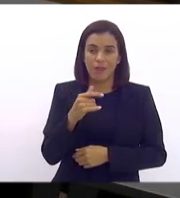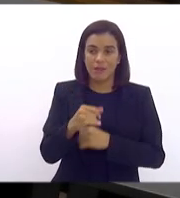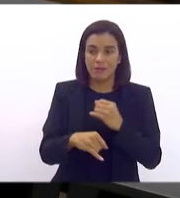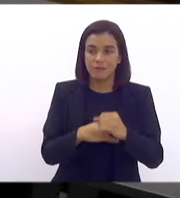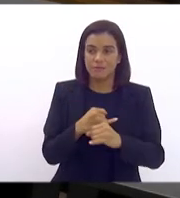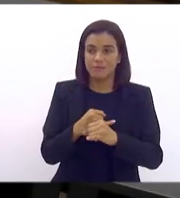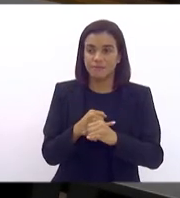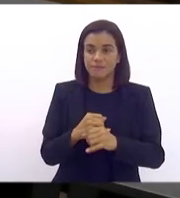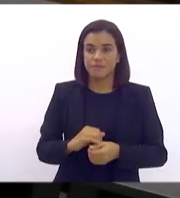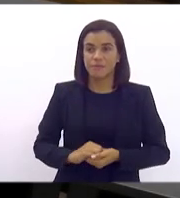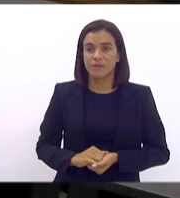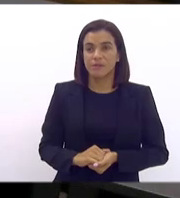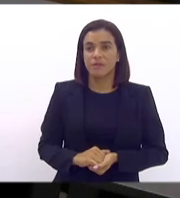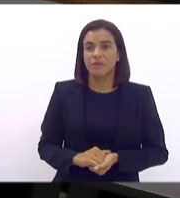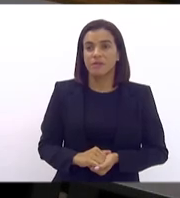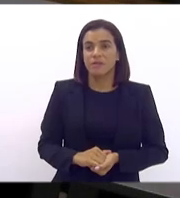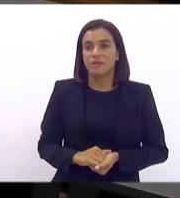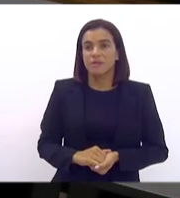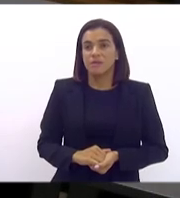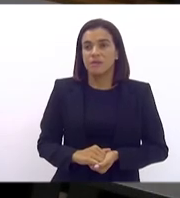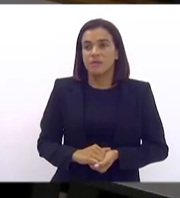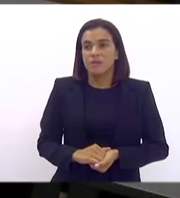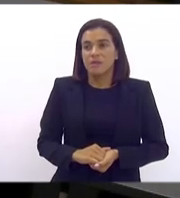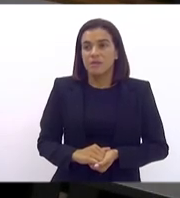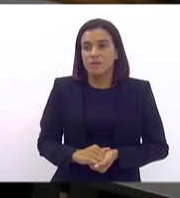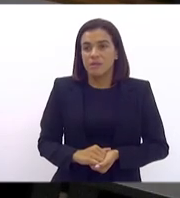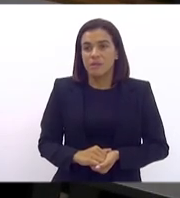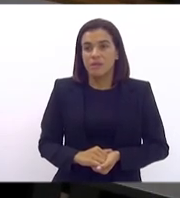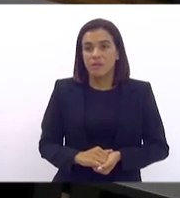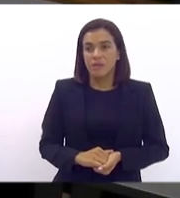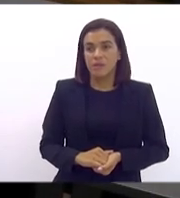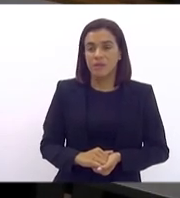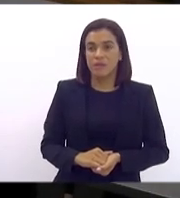Confirmado, confirmo. Confirmado, está sem conexão?